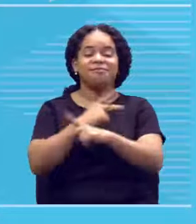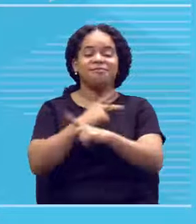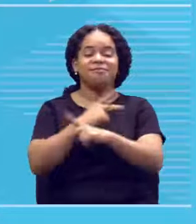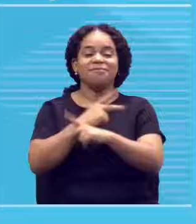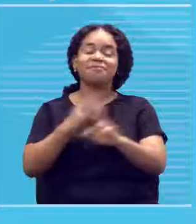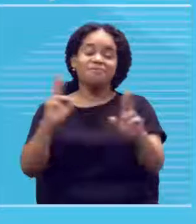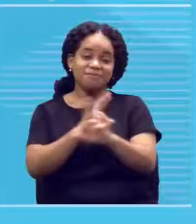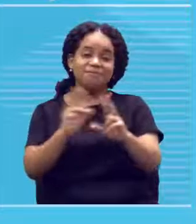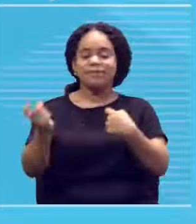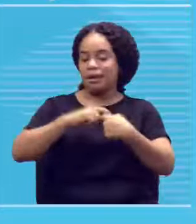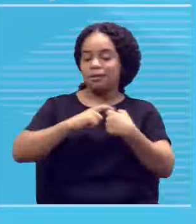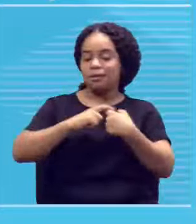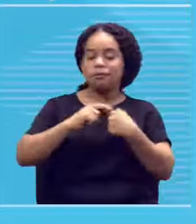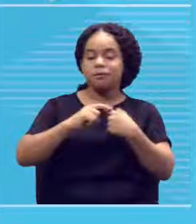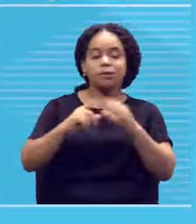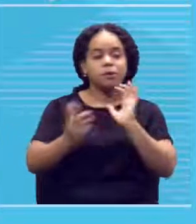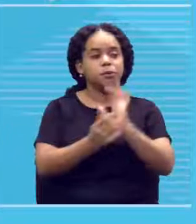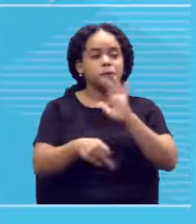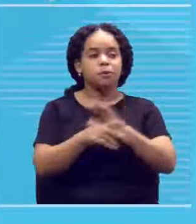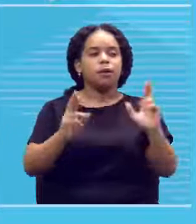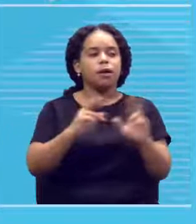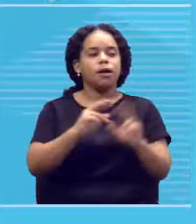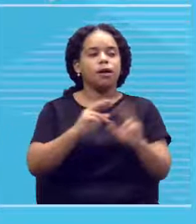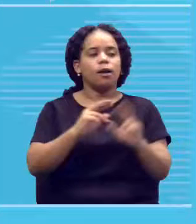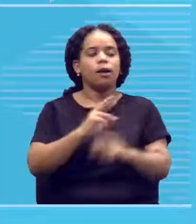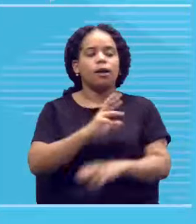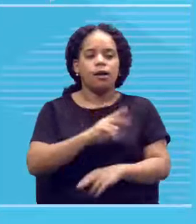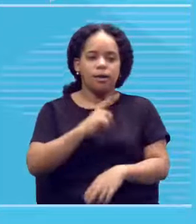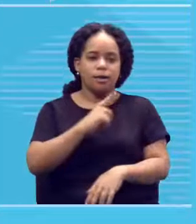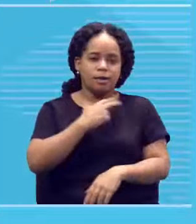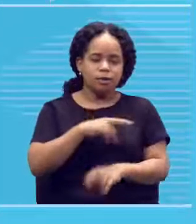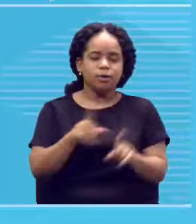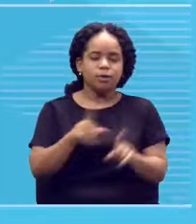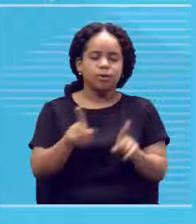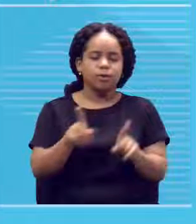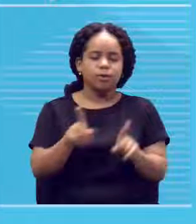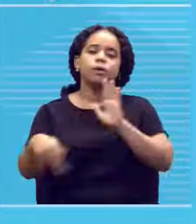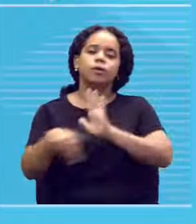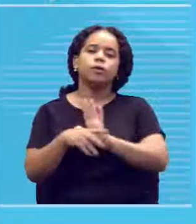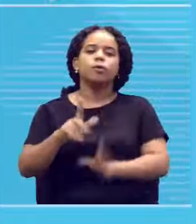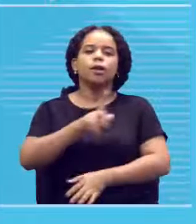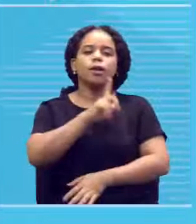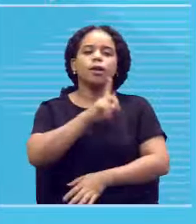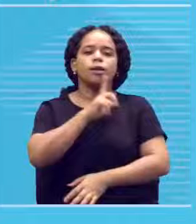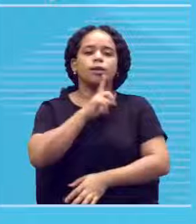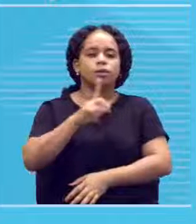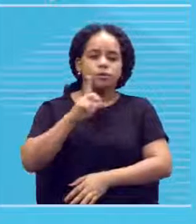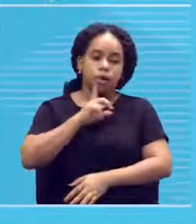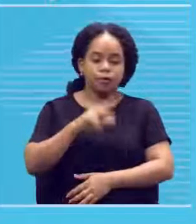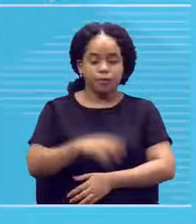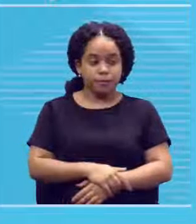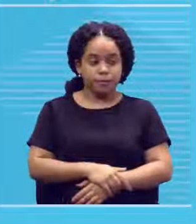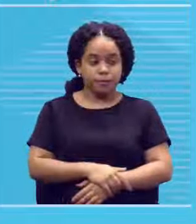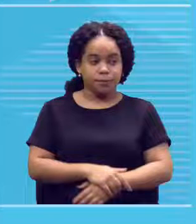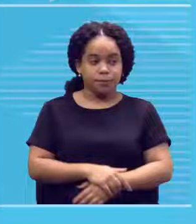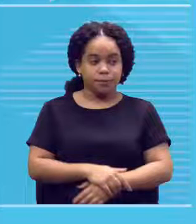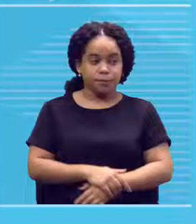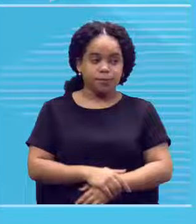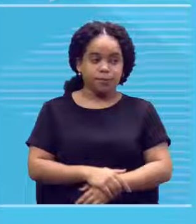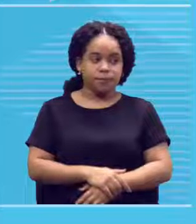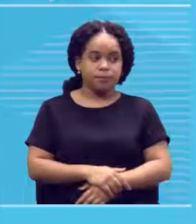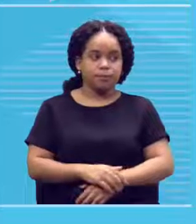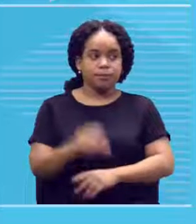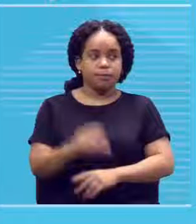retoma grupos religiosos e donos de lanchonetes tá e esse